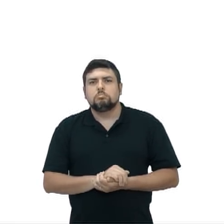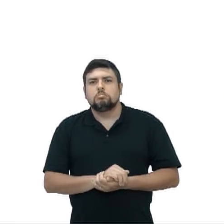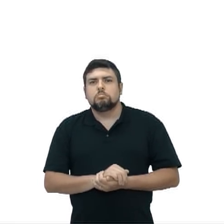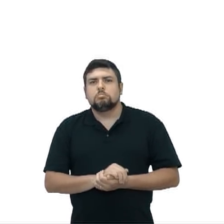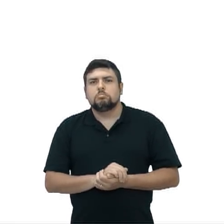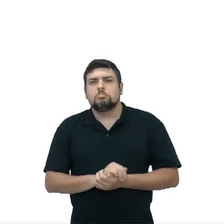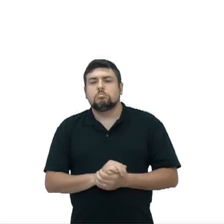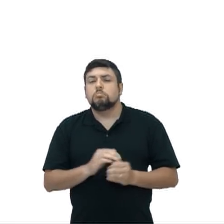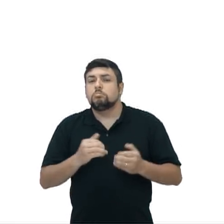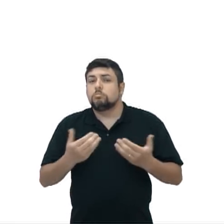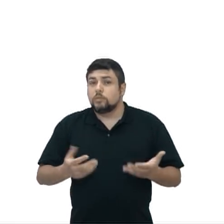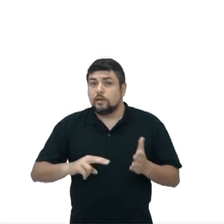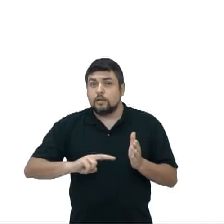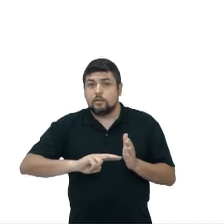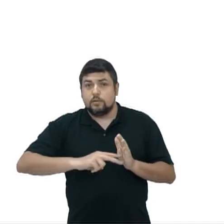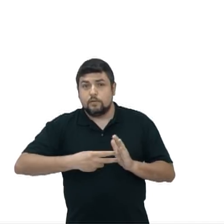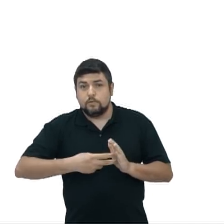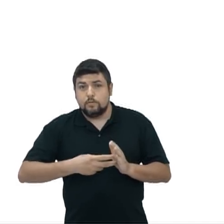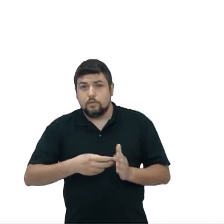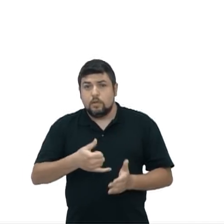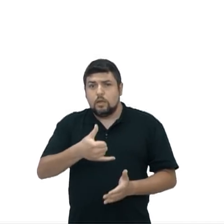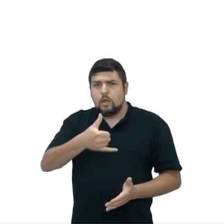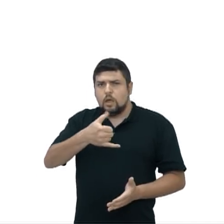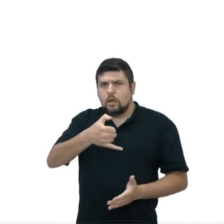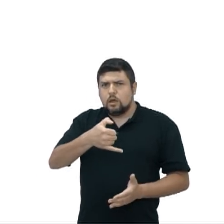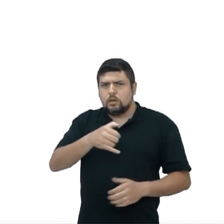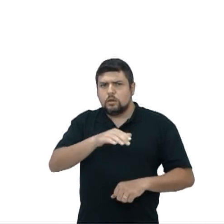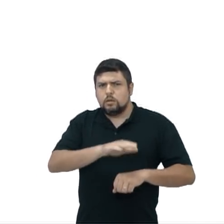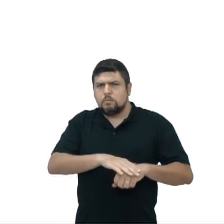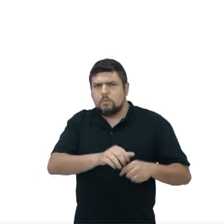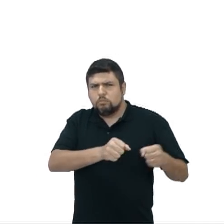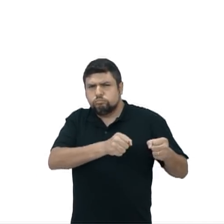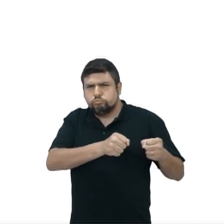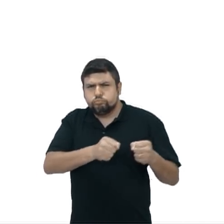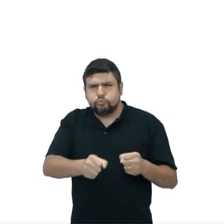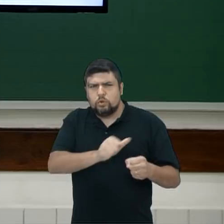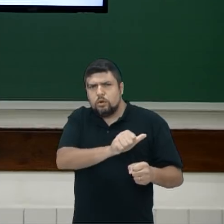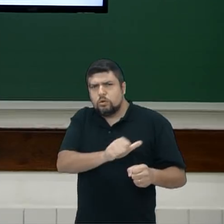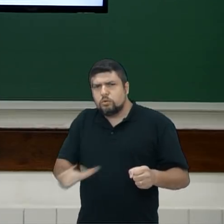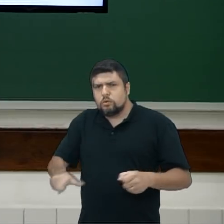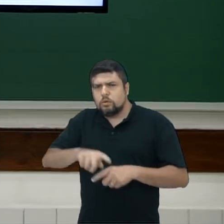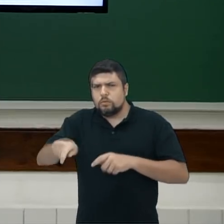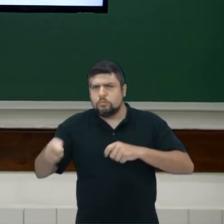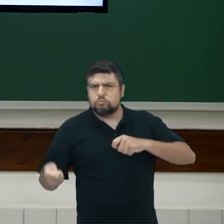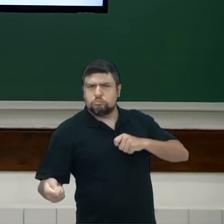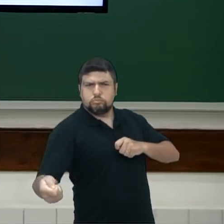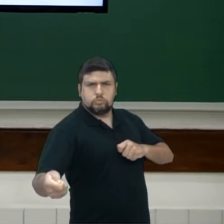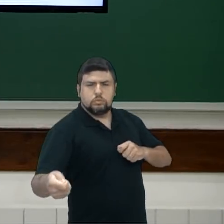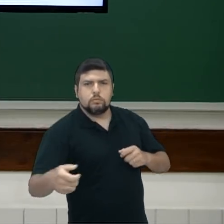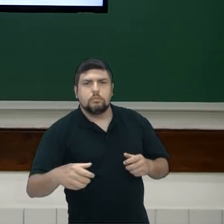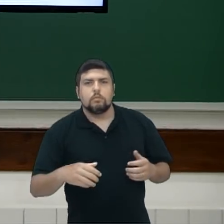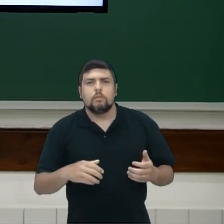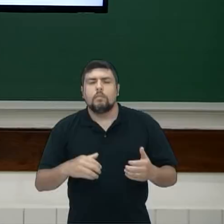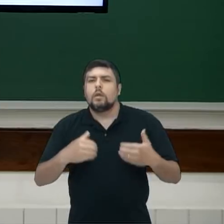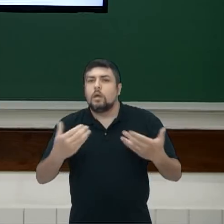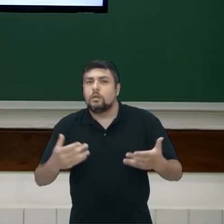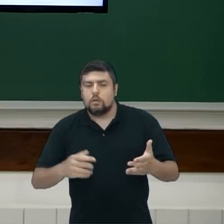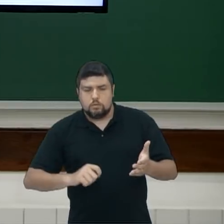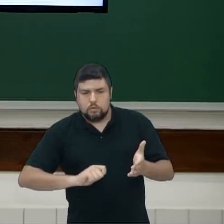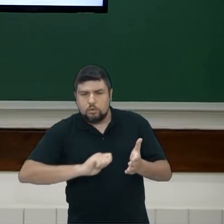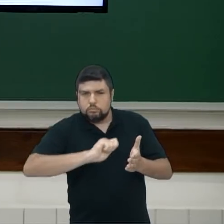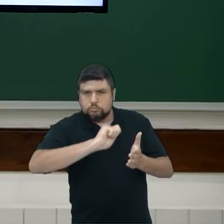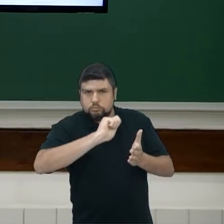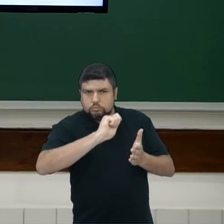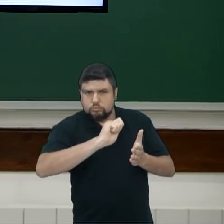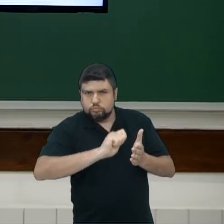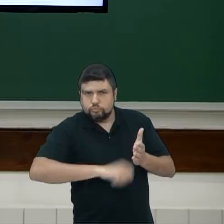provérbio diz que a caneta ela é mais poderosa que a espada. Então, quer dizer o quê? Que às vezes uma assinatura é mais forte